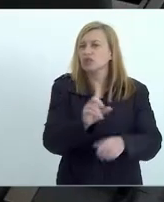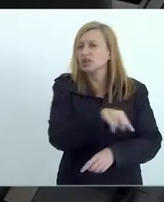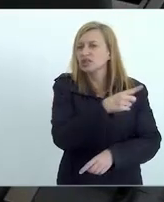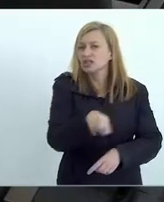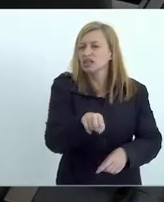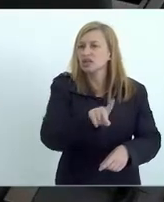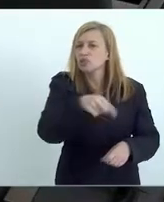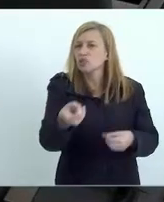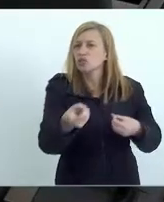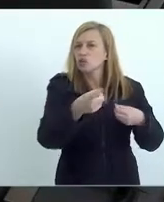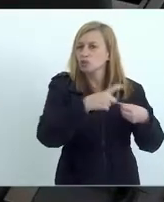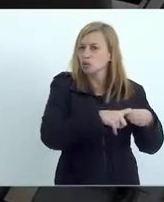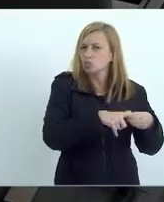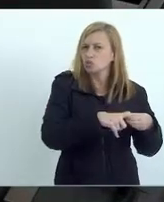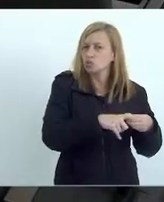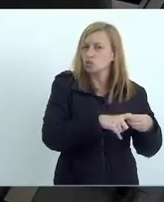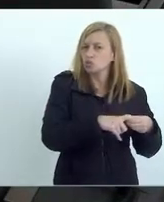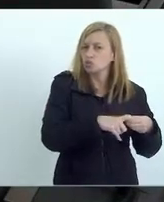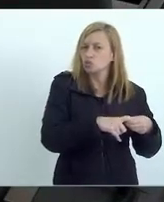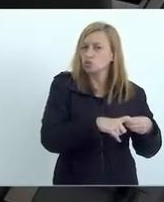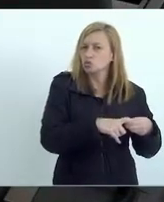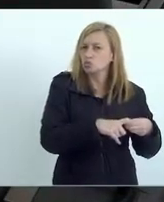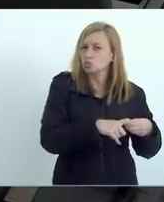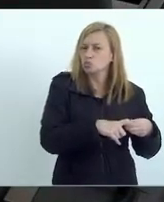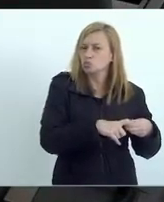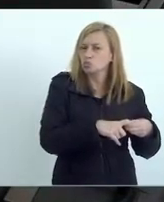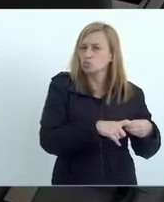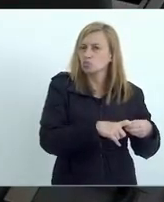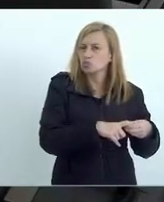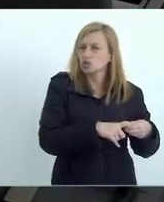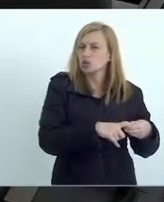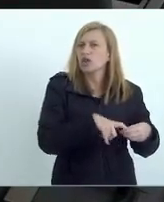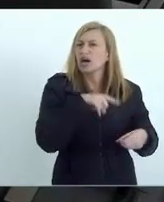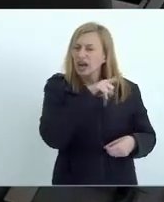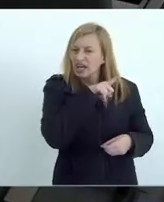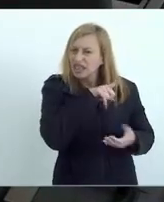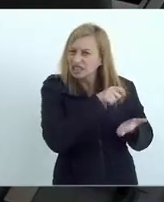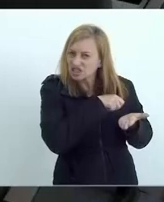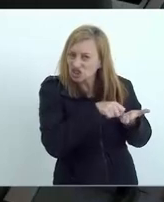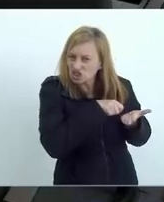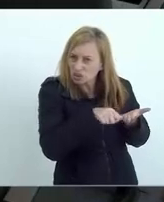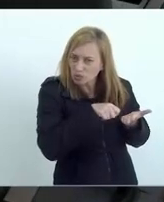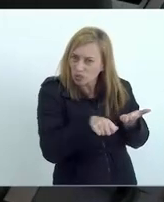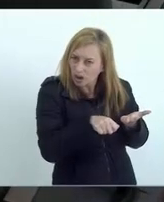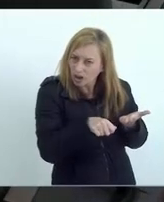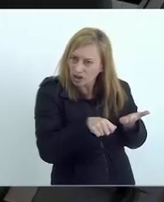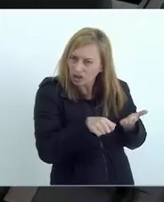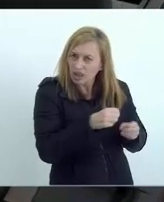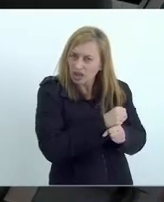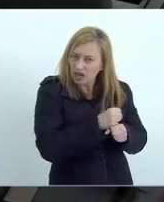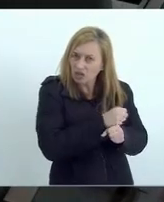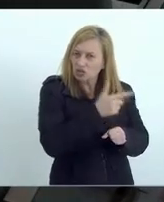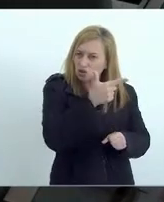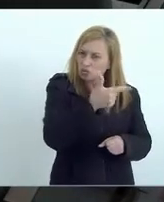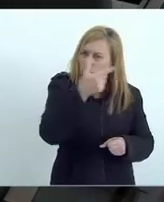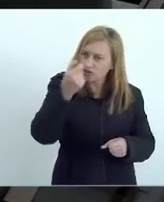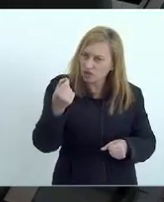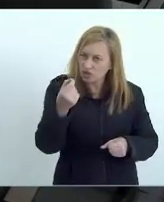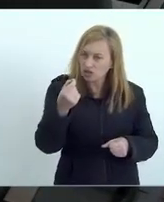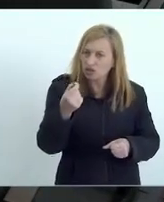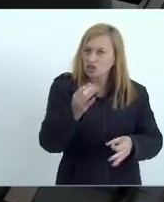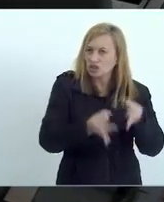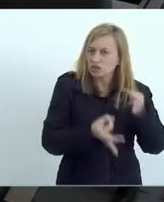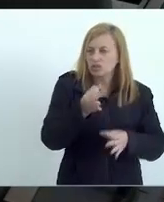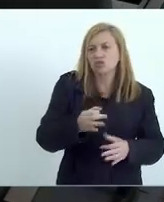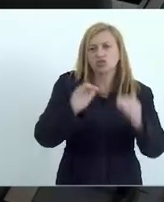E foi retomado Oi e aquele aqueles escritos né naquele aquele ano de 2020